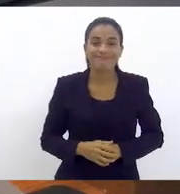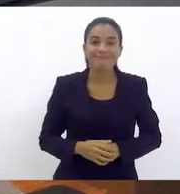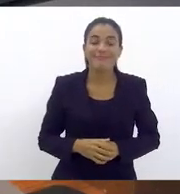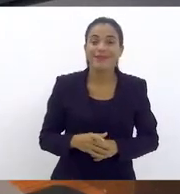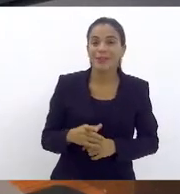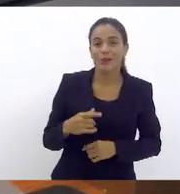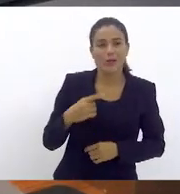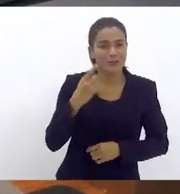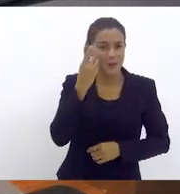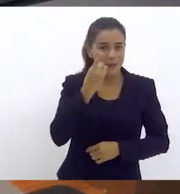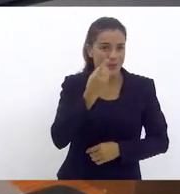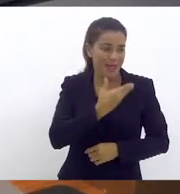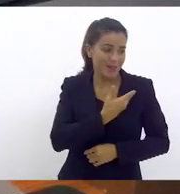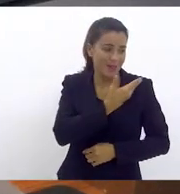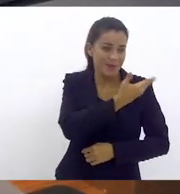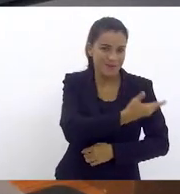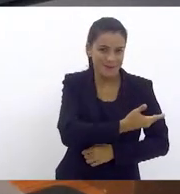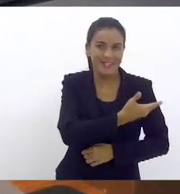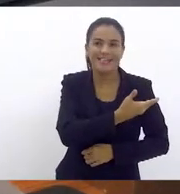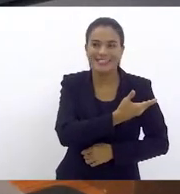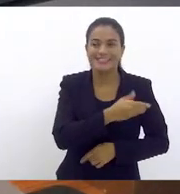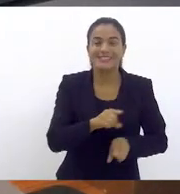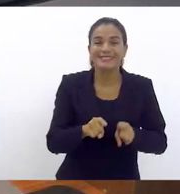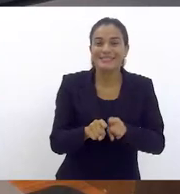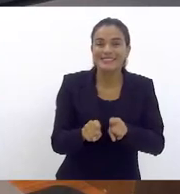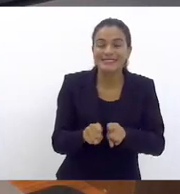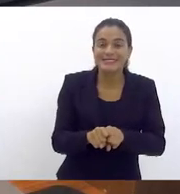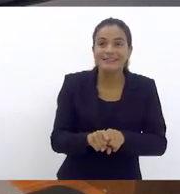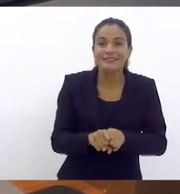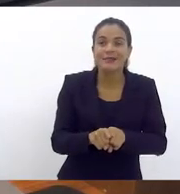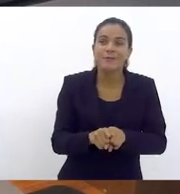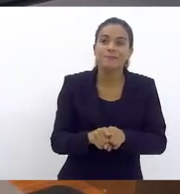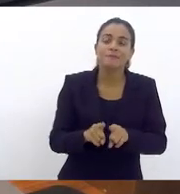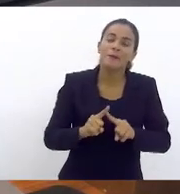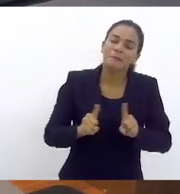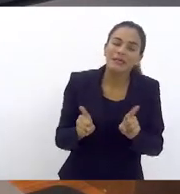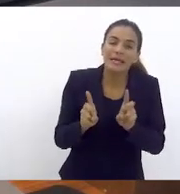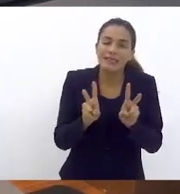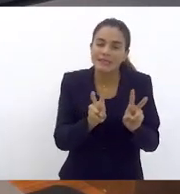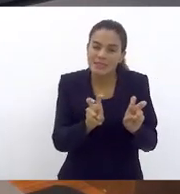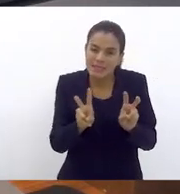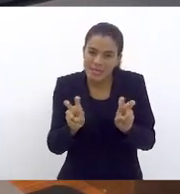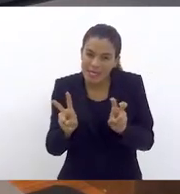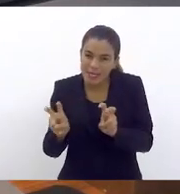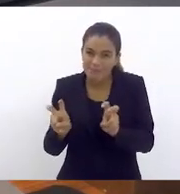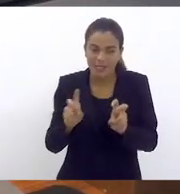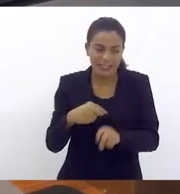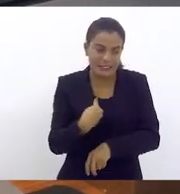Deputado aqui ao meu lado também é mas a temas que a gente precisa